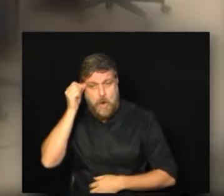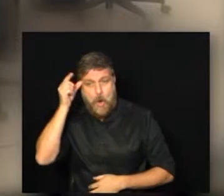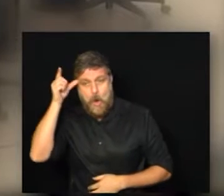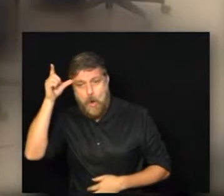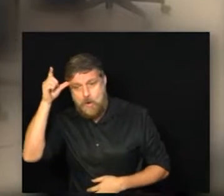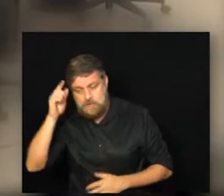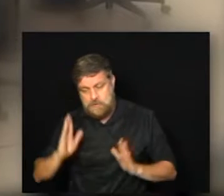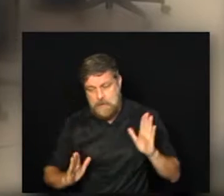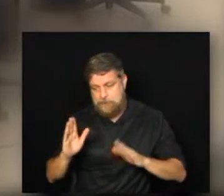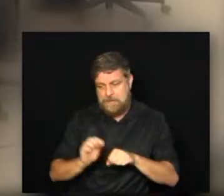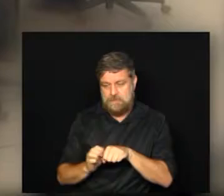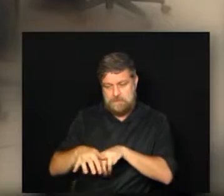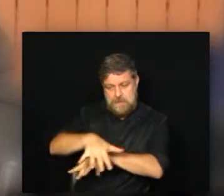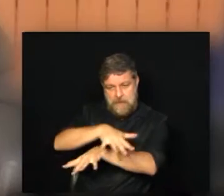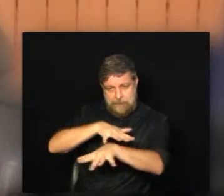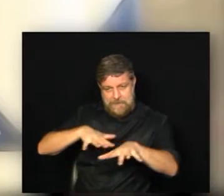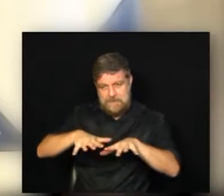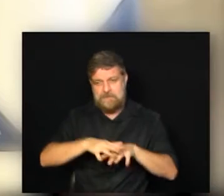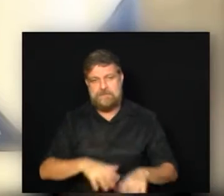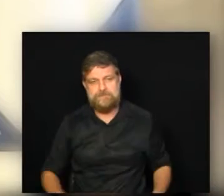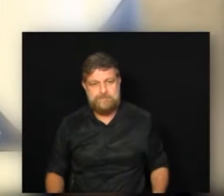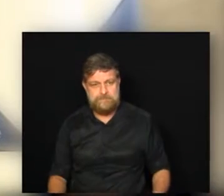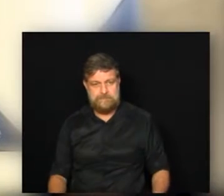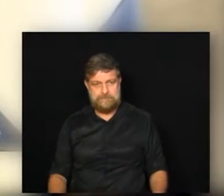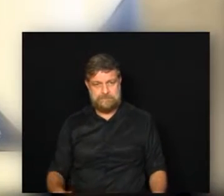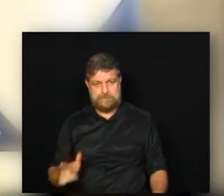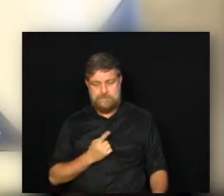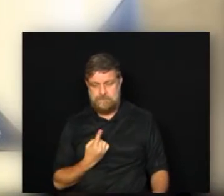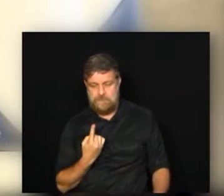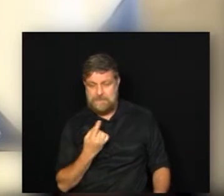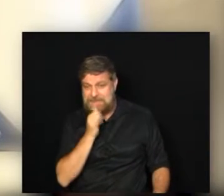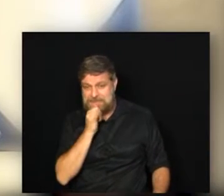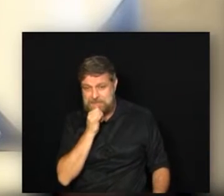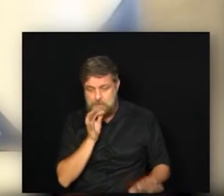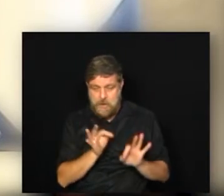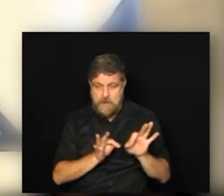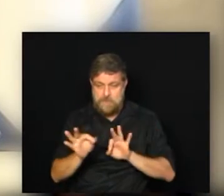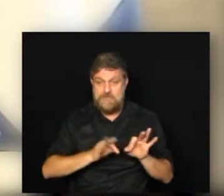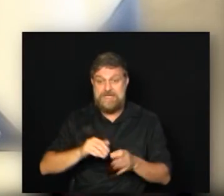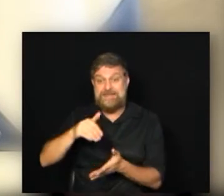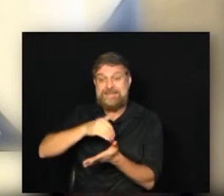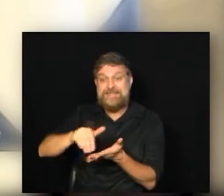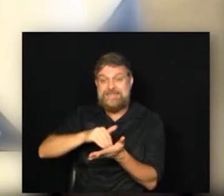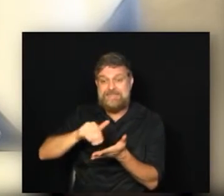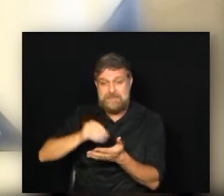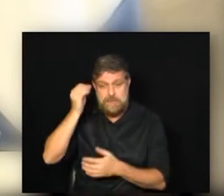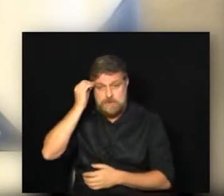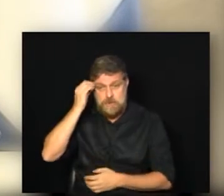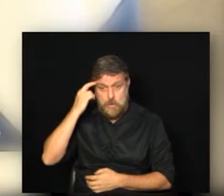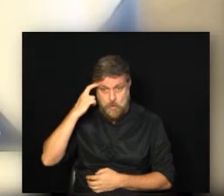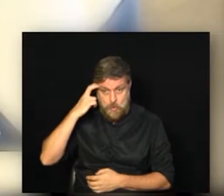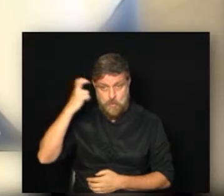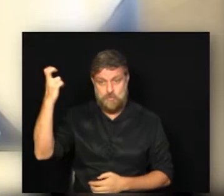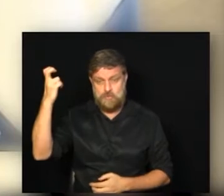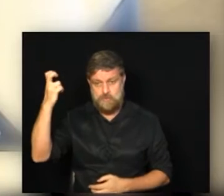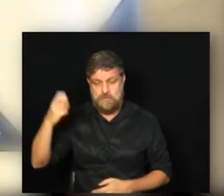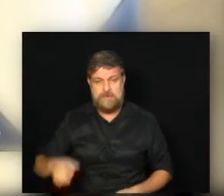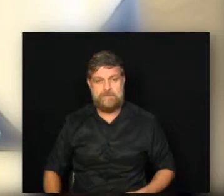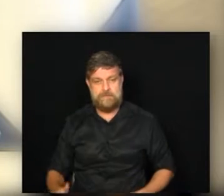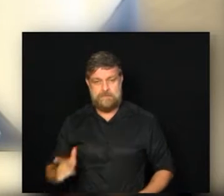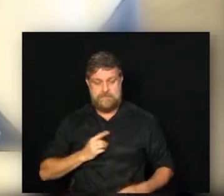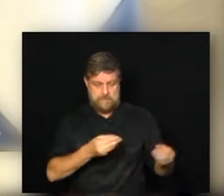de pandemia foi uma das contempladas. Como o projeto da Secretaria de Cultura do Governo Municipal, que